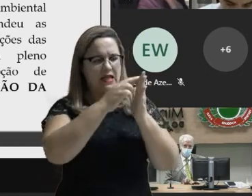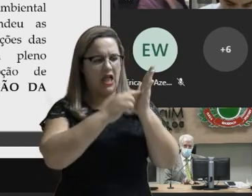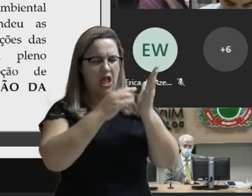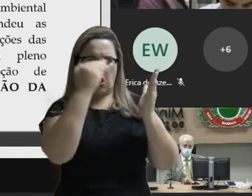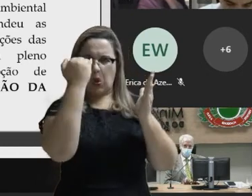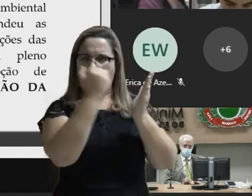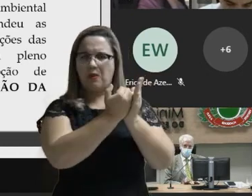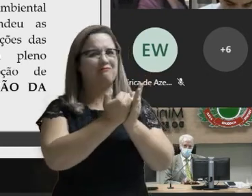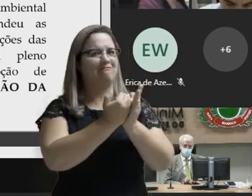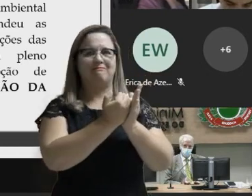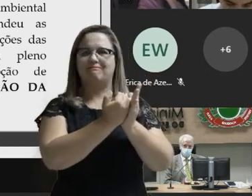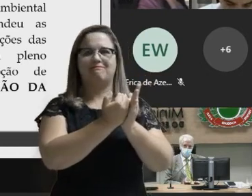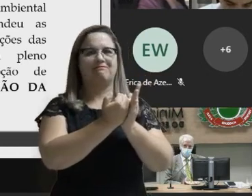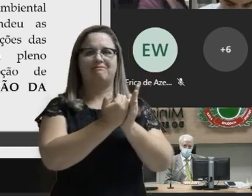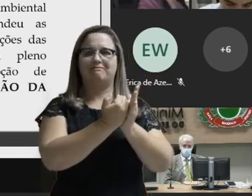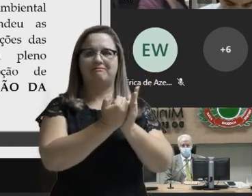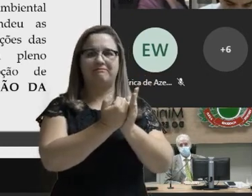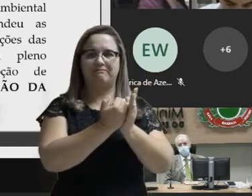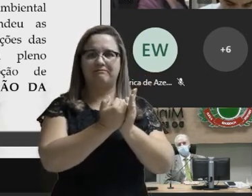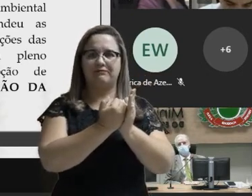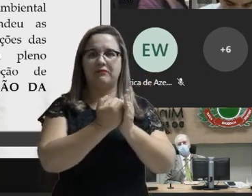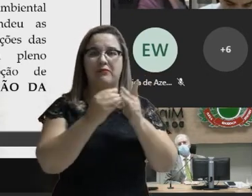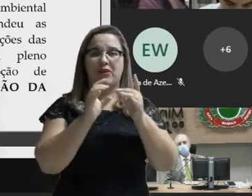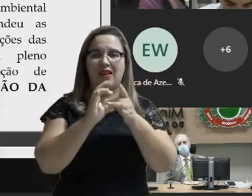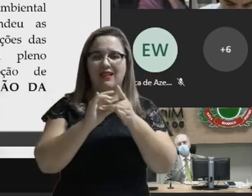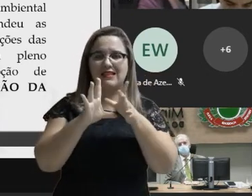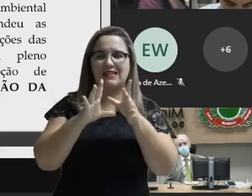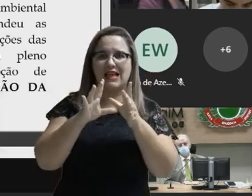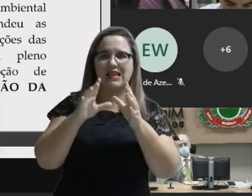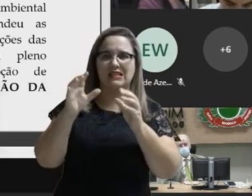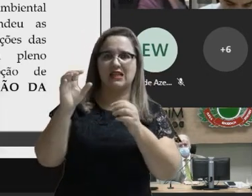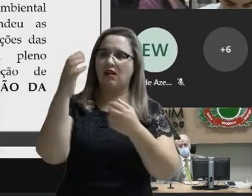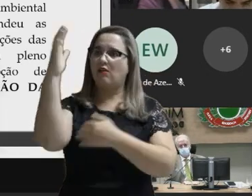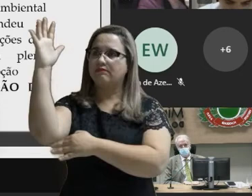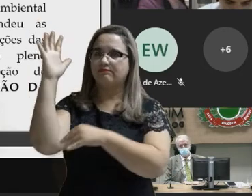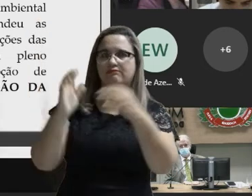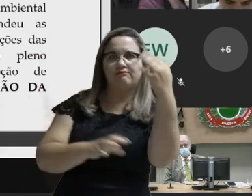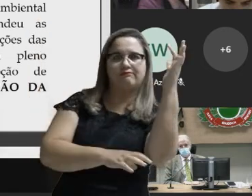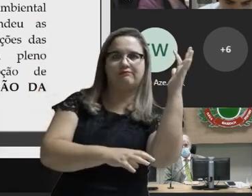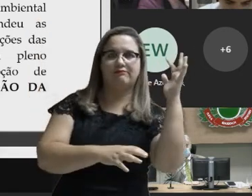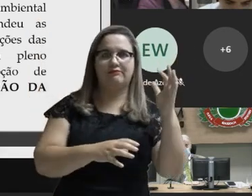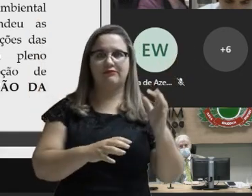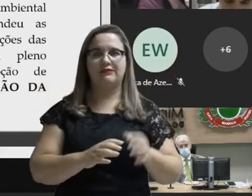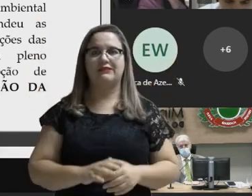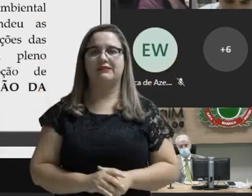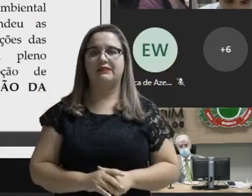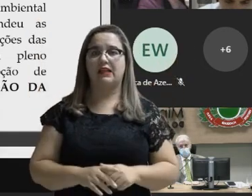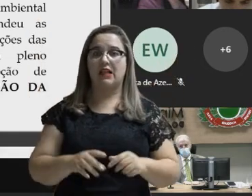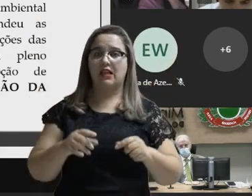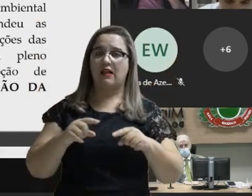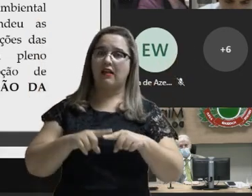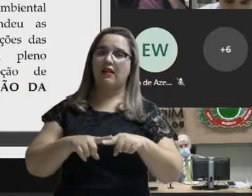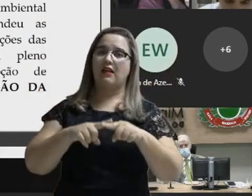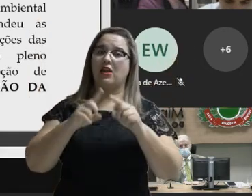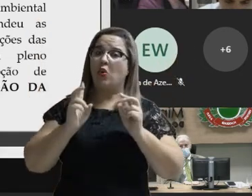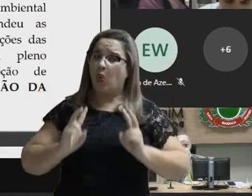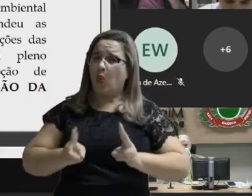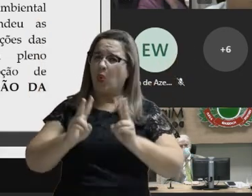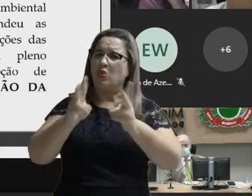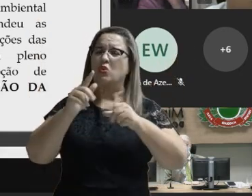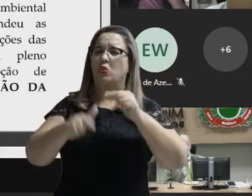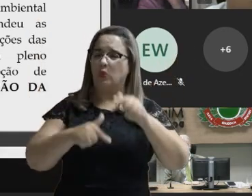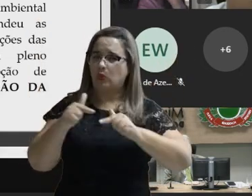as expedições das licenças ambientais e continua em pleno funcionamento, inviável a promoção de